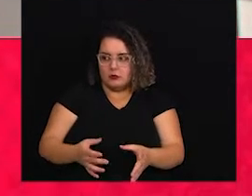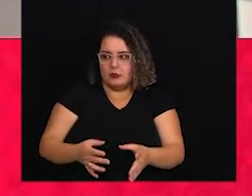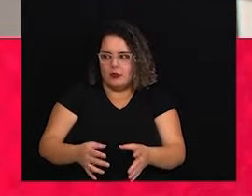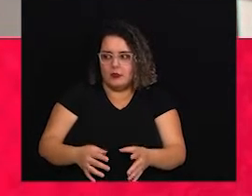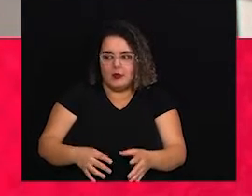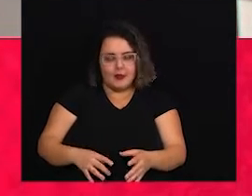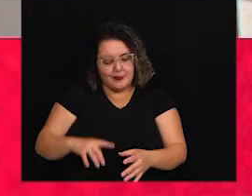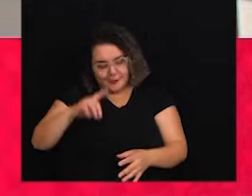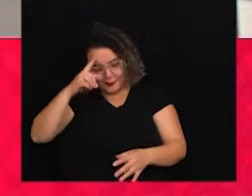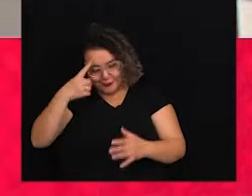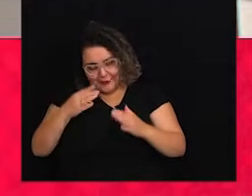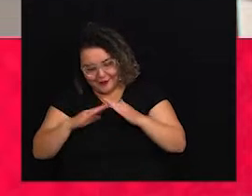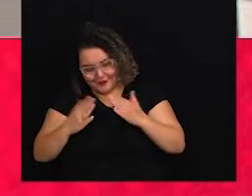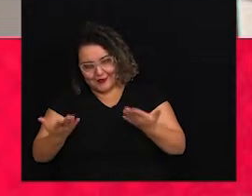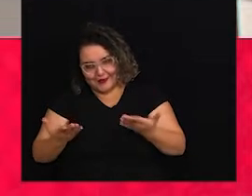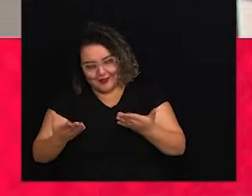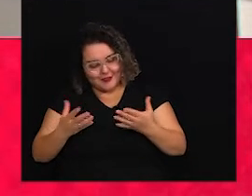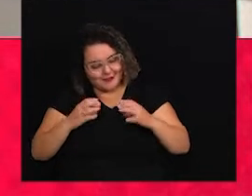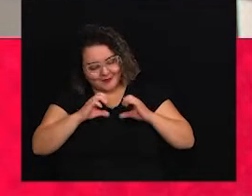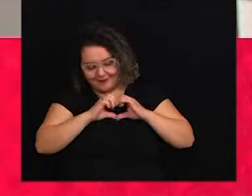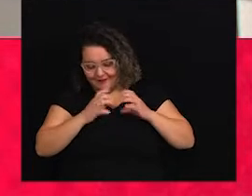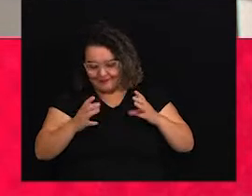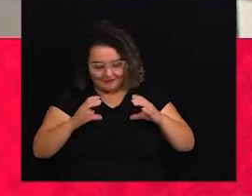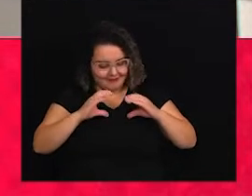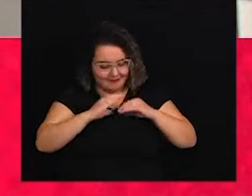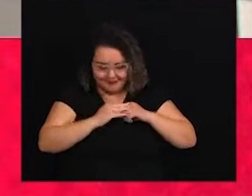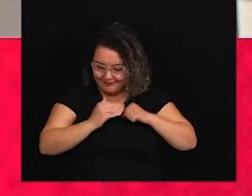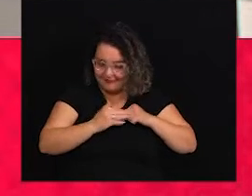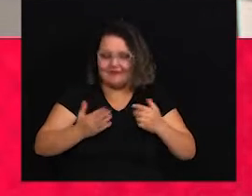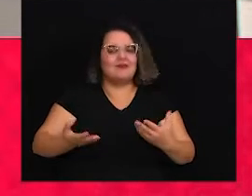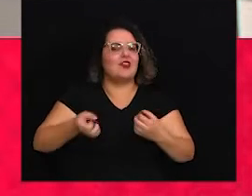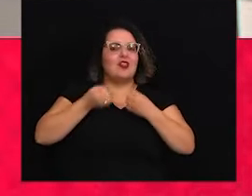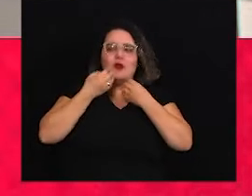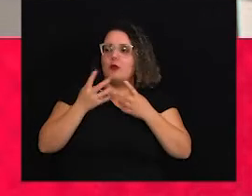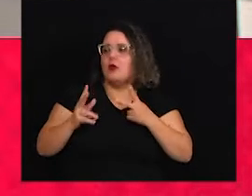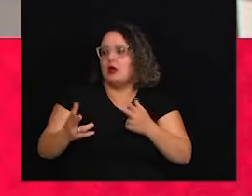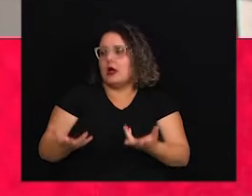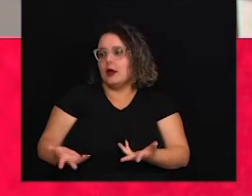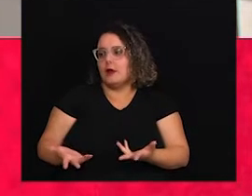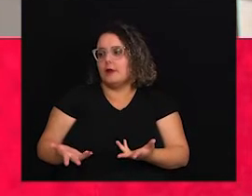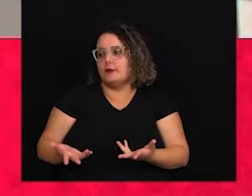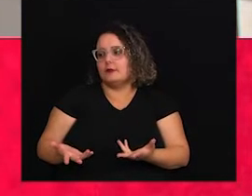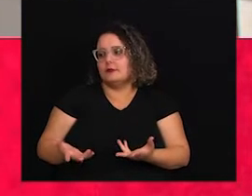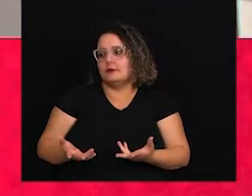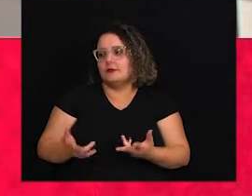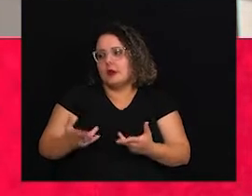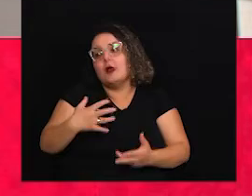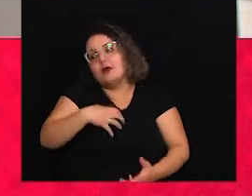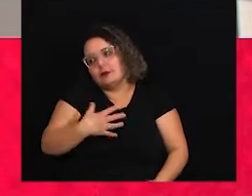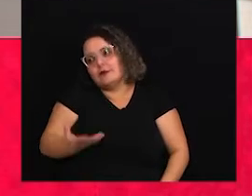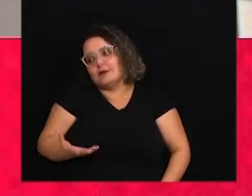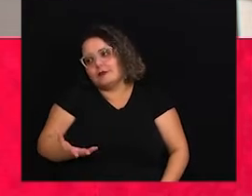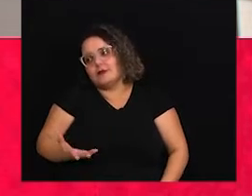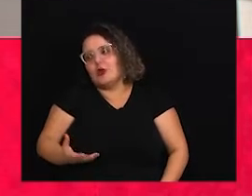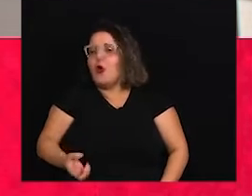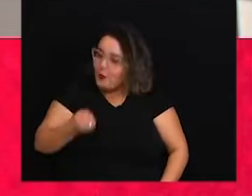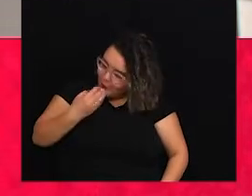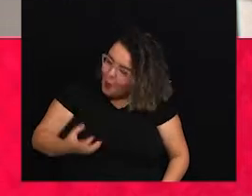dá um toque da dona de casa ali, né? Aquele amor ali, vai ficar bom do mesmo jeito. Não, bom do mesmo jeito